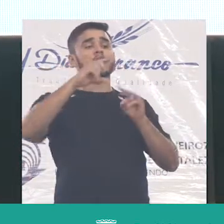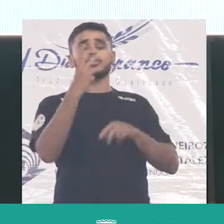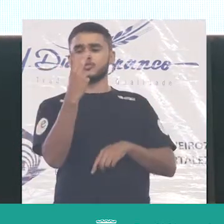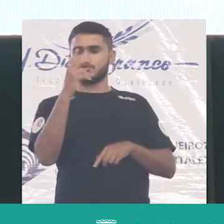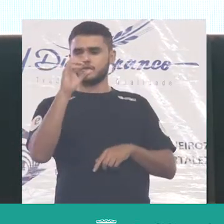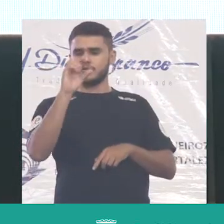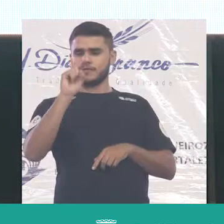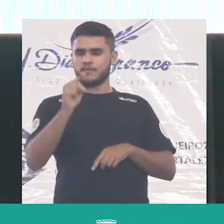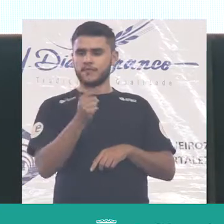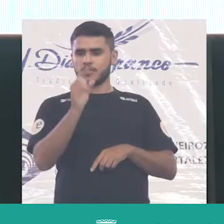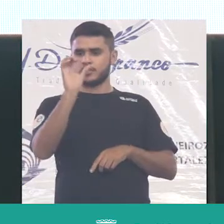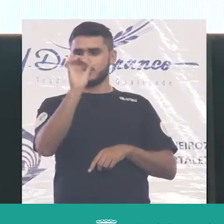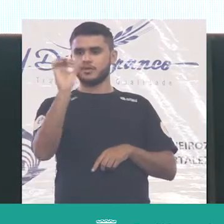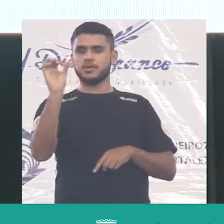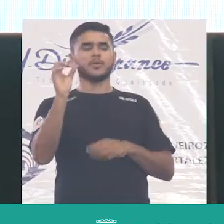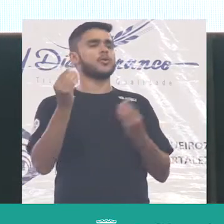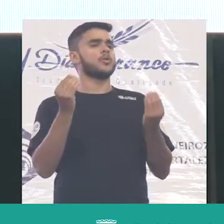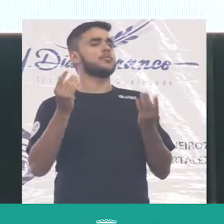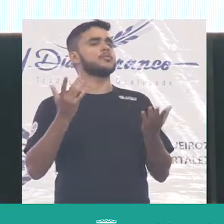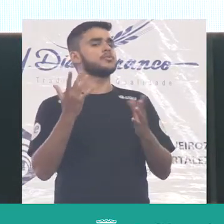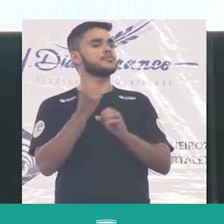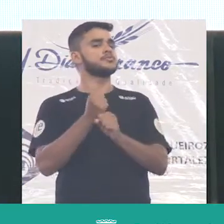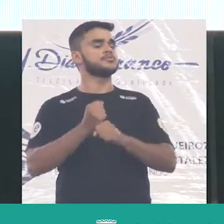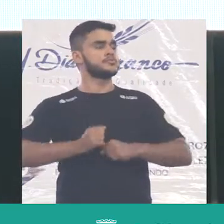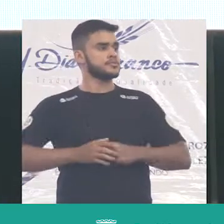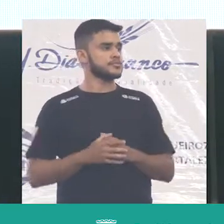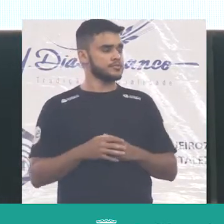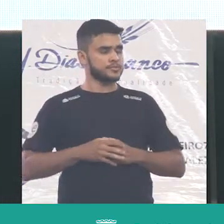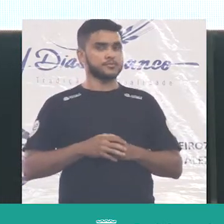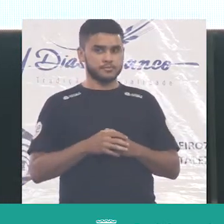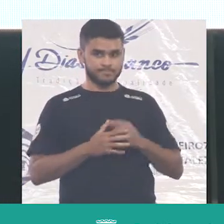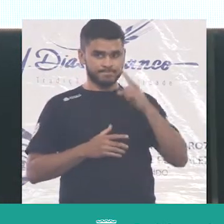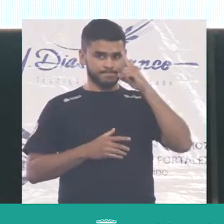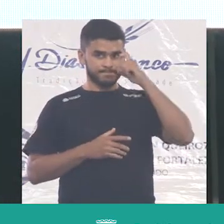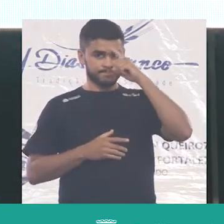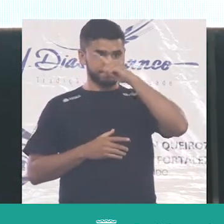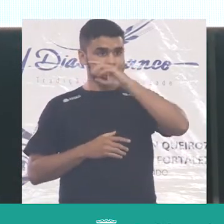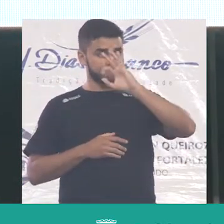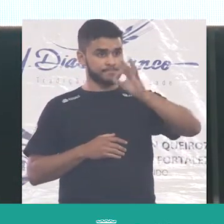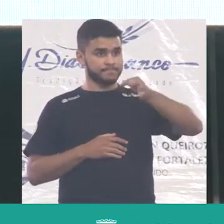Como é que tira raiz quadrada de 2,66? Não é difícil, né?